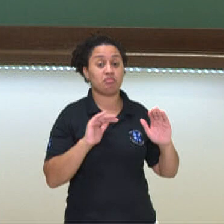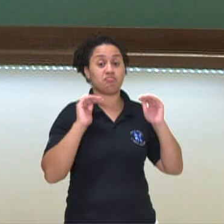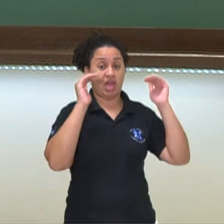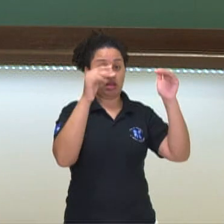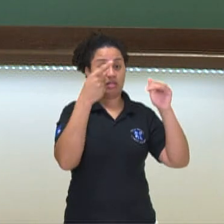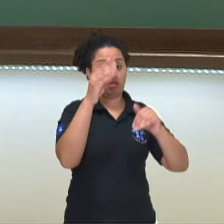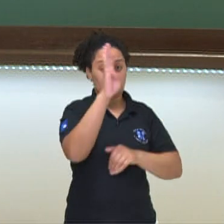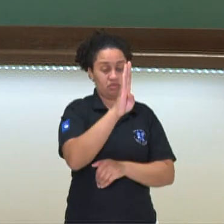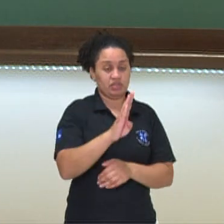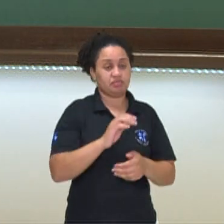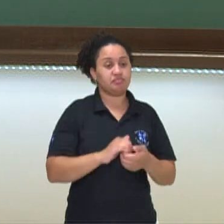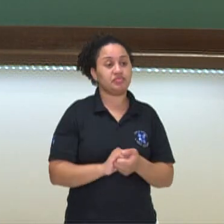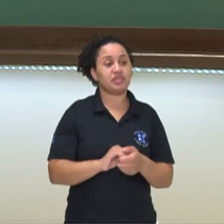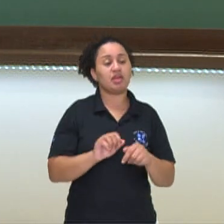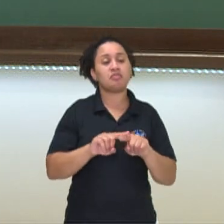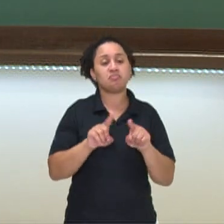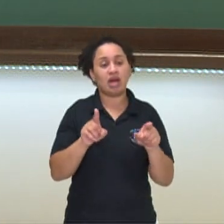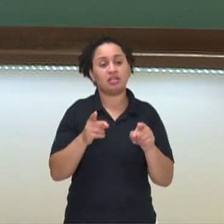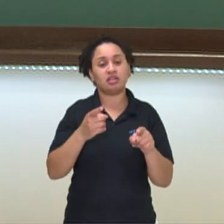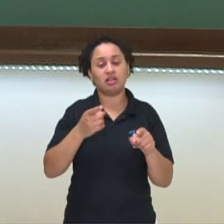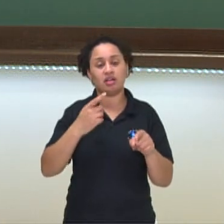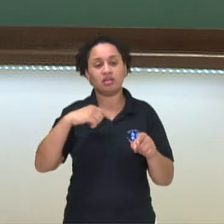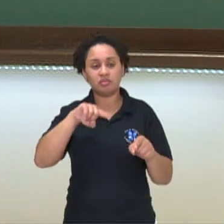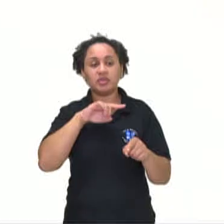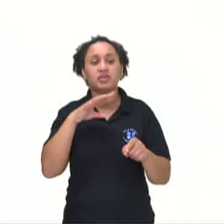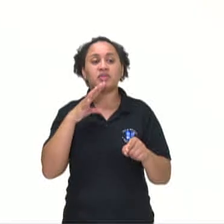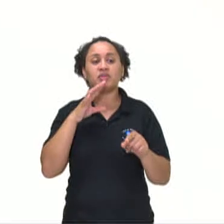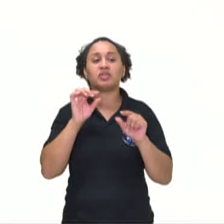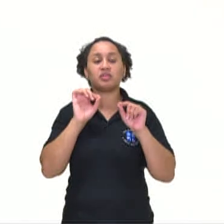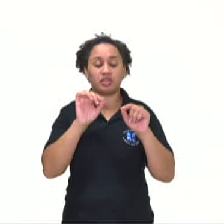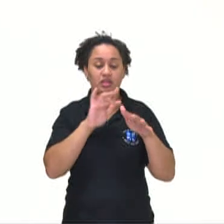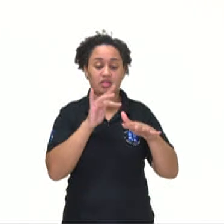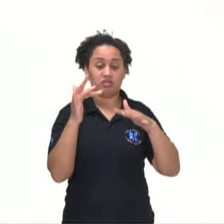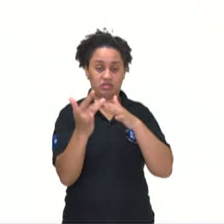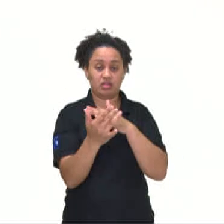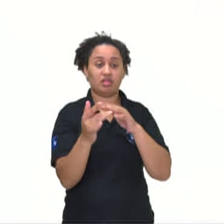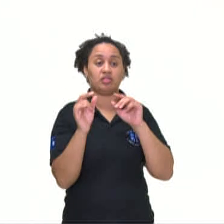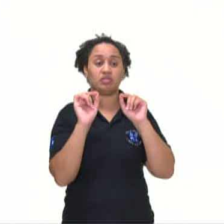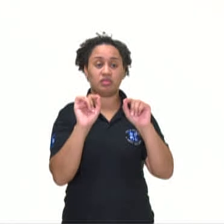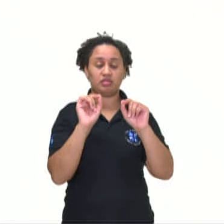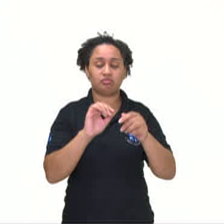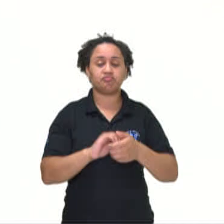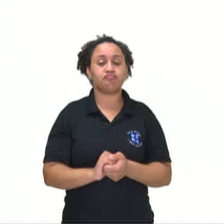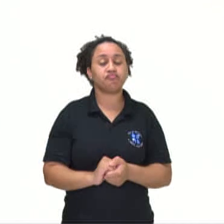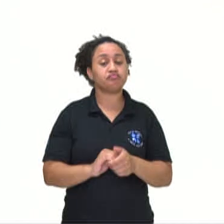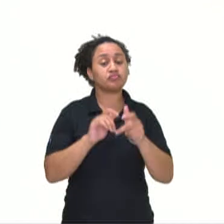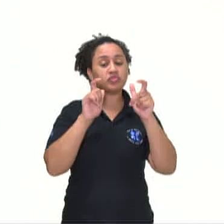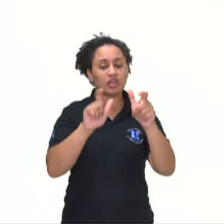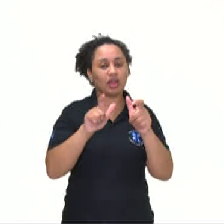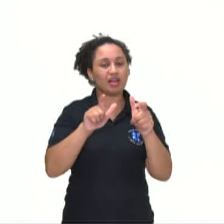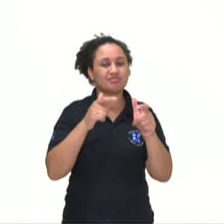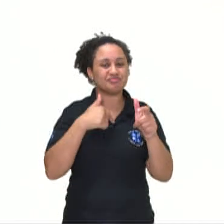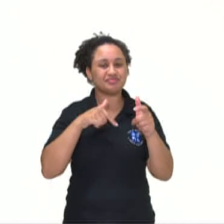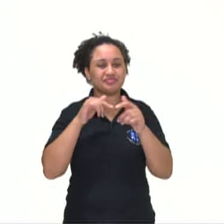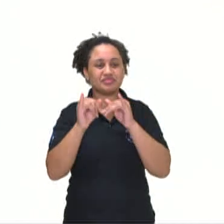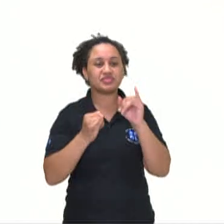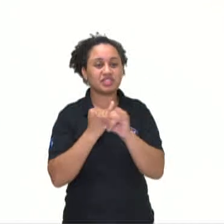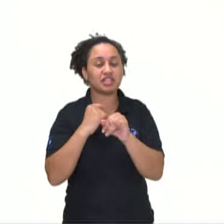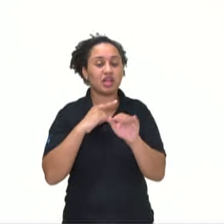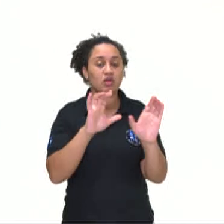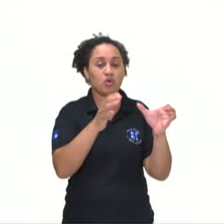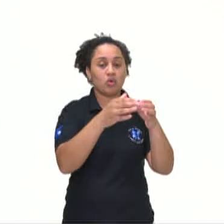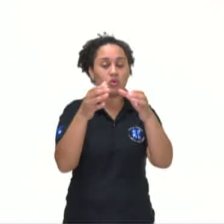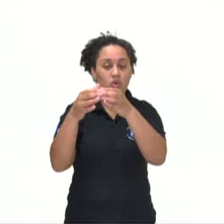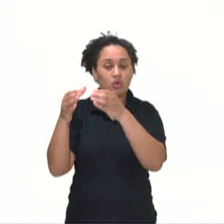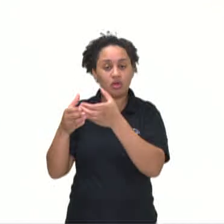Brasil. Mas aqui, para a gente conhecer um pouquinho mais, são o que as redes sociais? Espaços virtuais onde grupos de pessoas